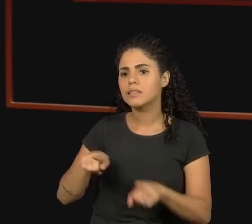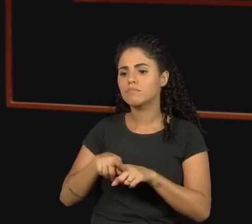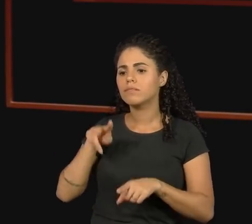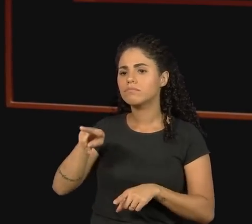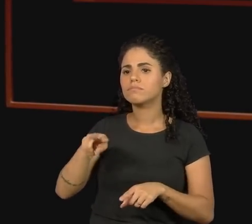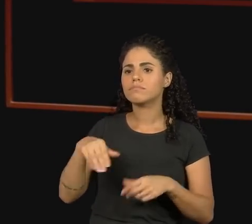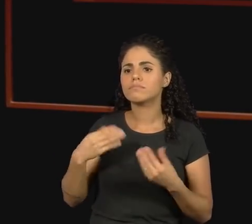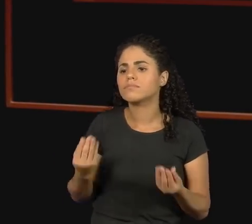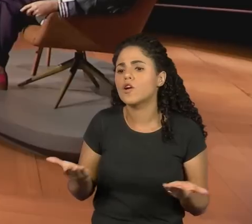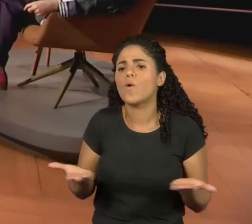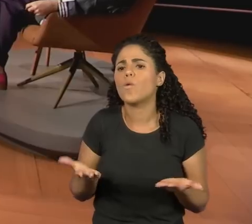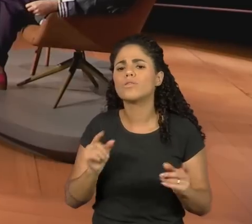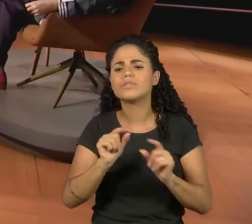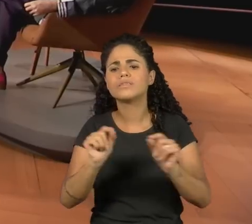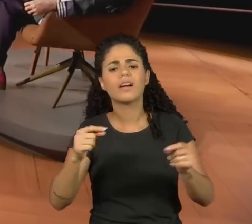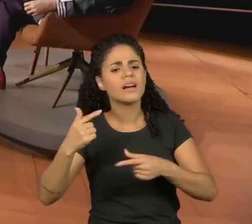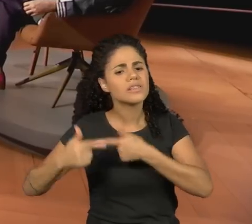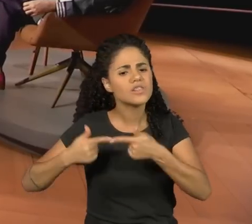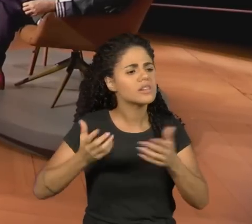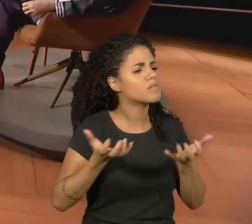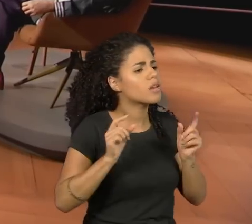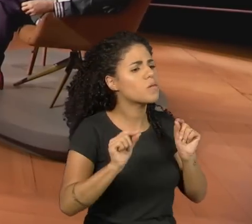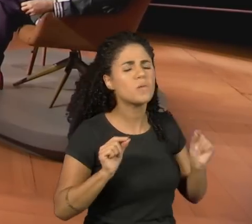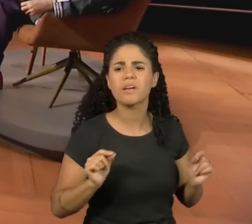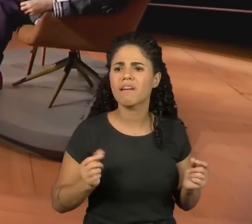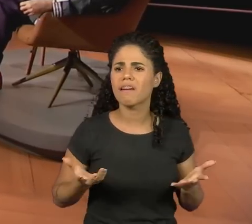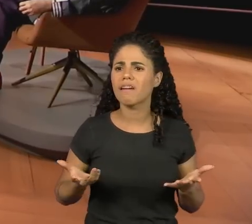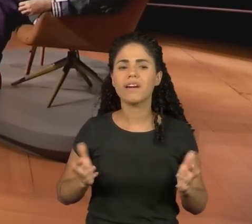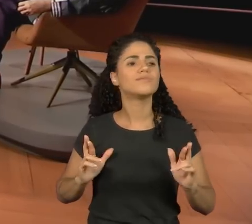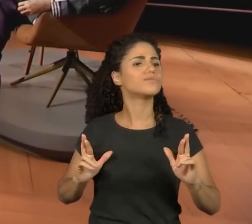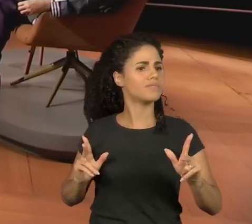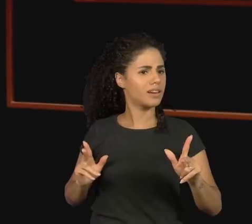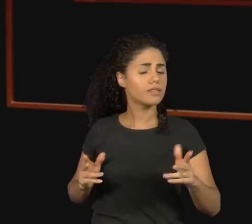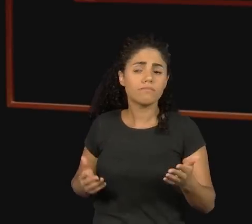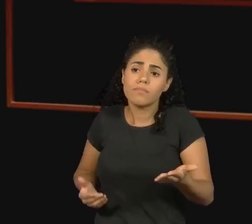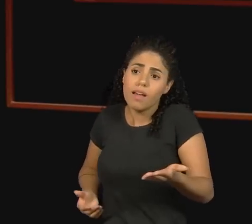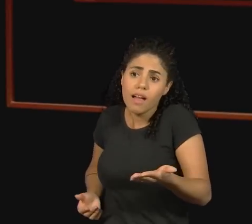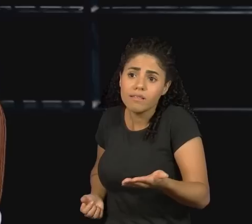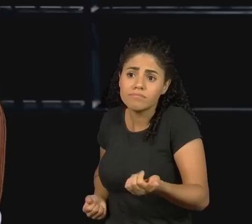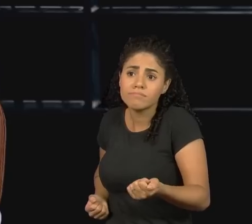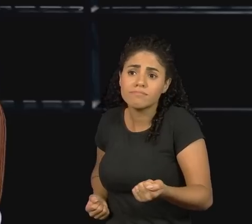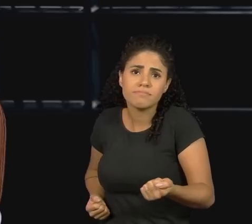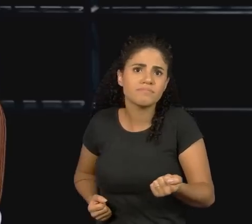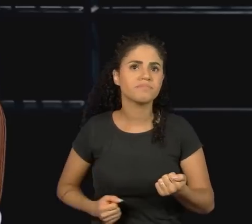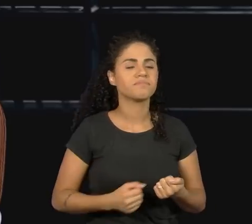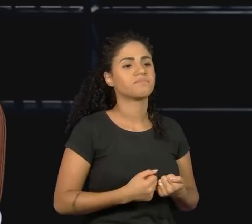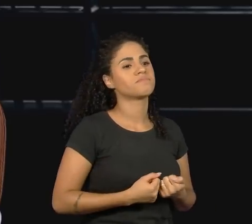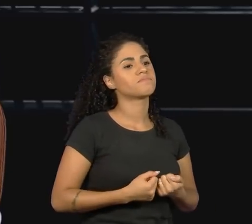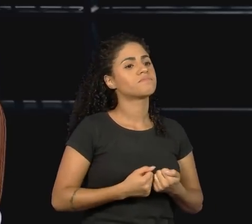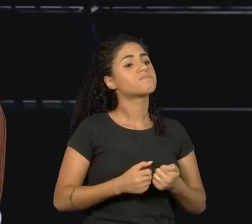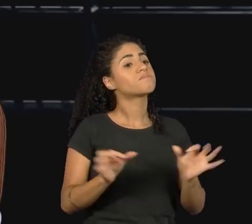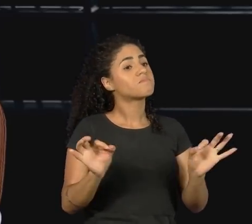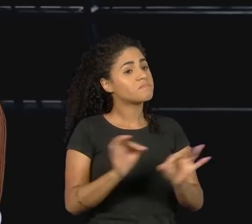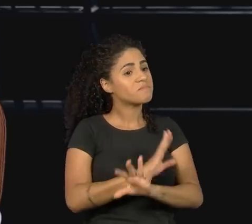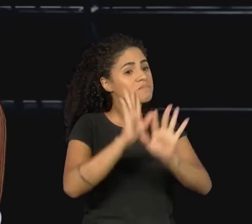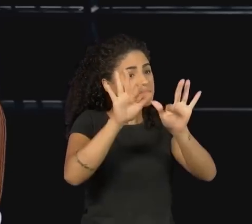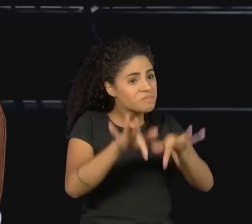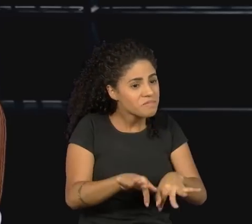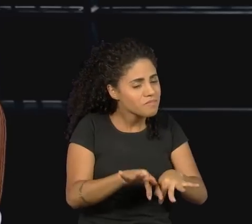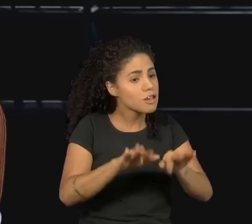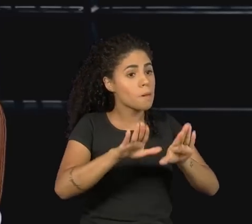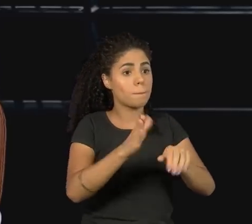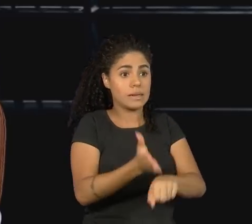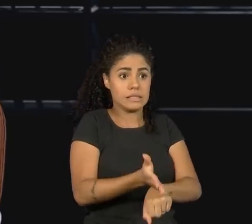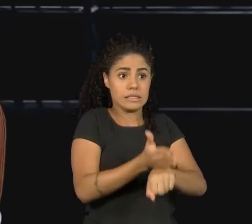qual é a de hoje, dessa geração de hoje, né? Completamente diferente, né? Bom, Fajala, nosso programa está chegando ao fim, mas